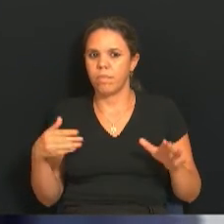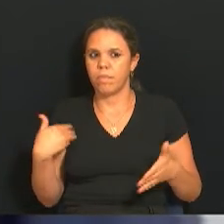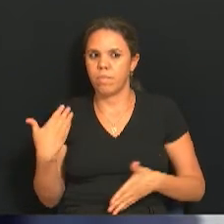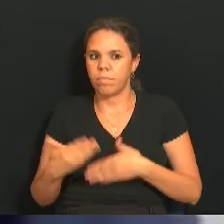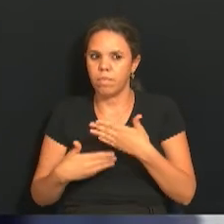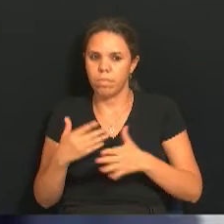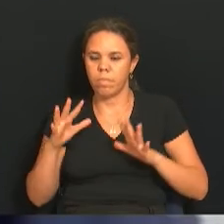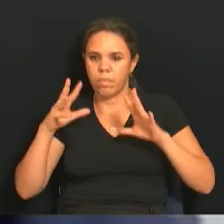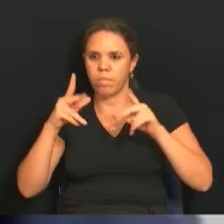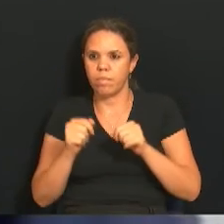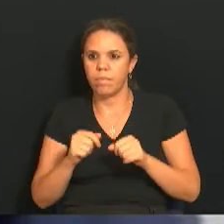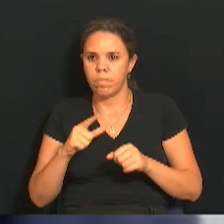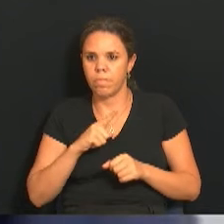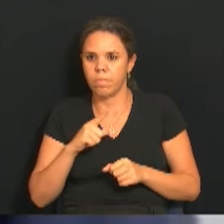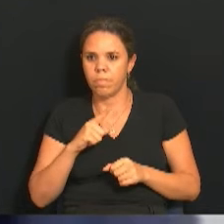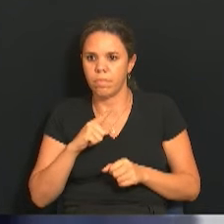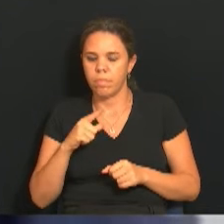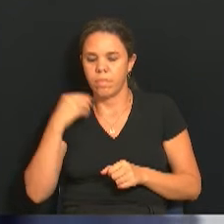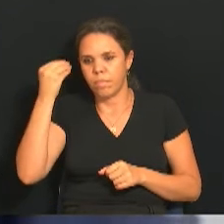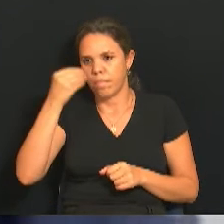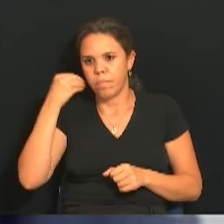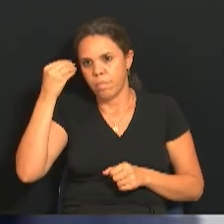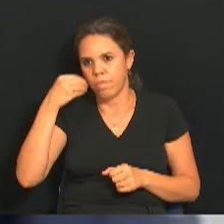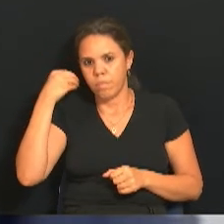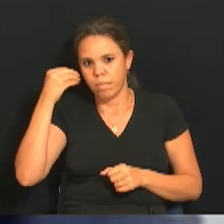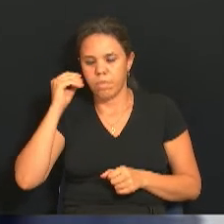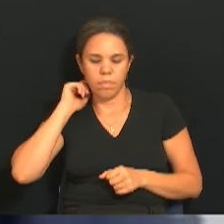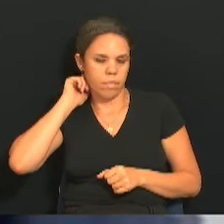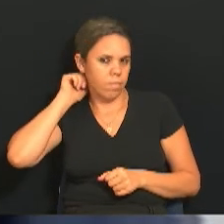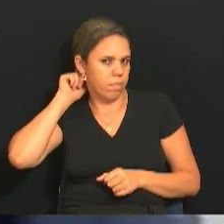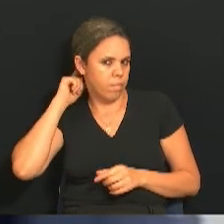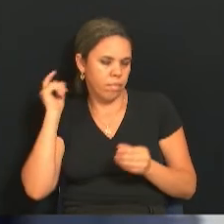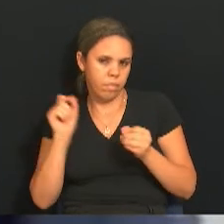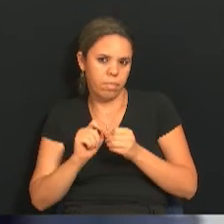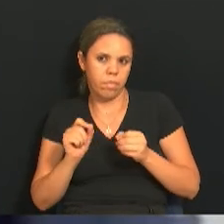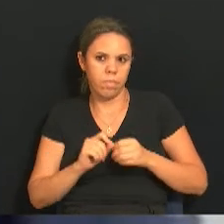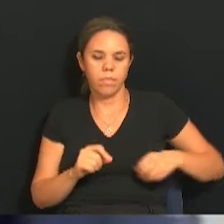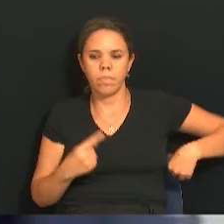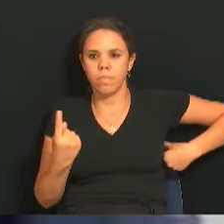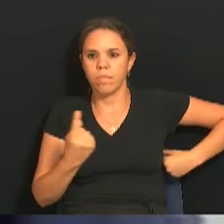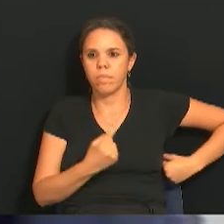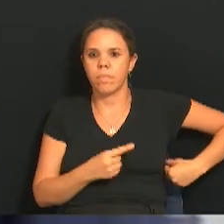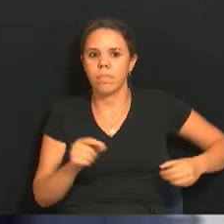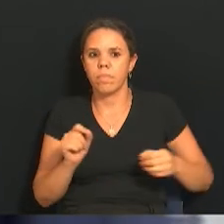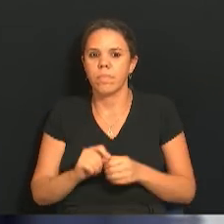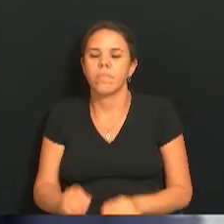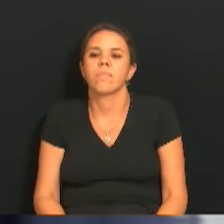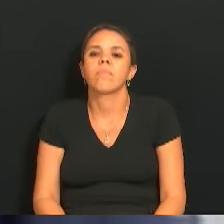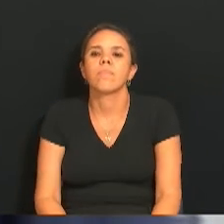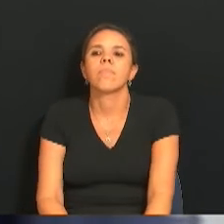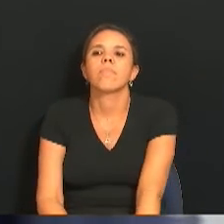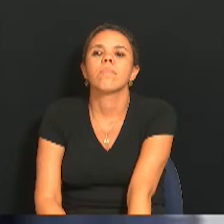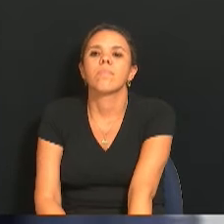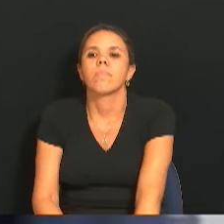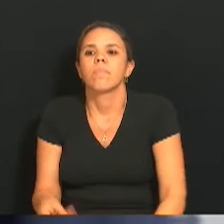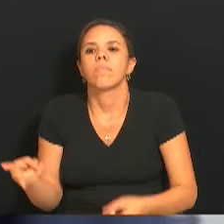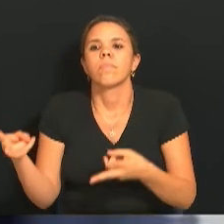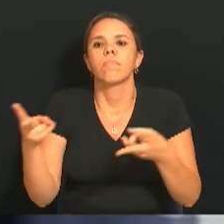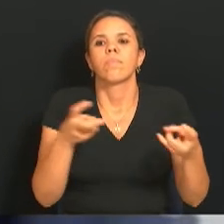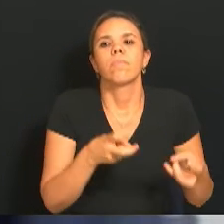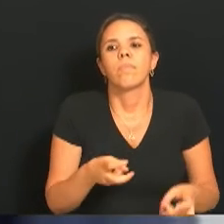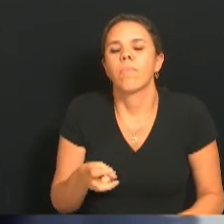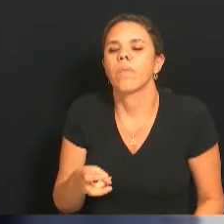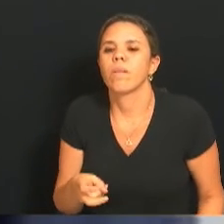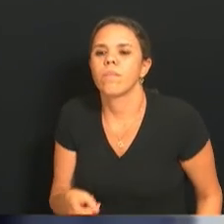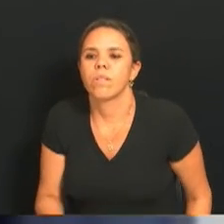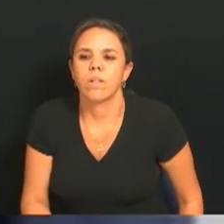todos nós tenhamos o conhecimento do que é feito, do que cada um faz. Eu percebo, né, que existe